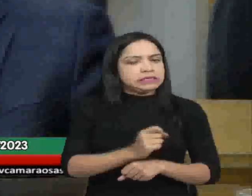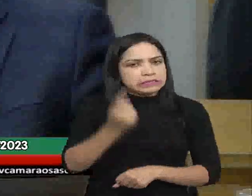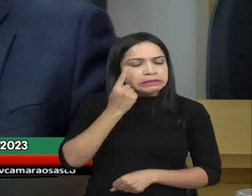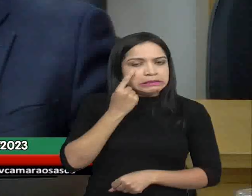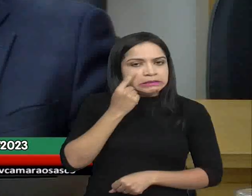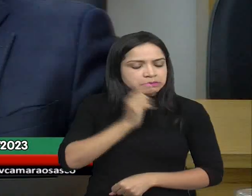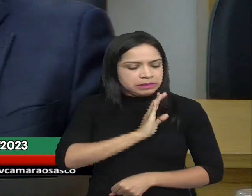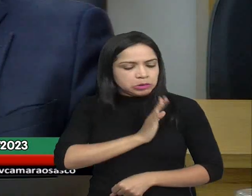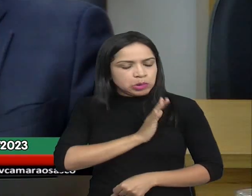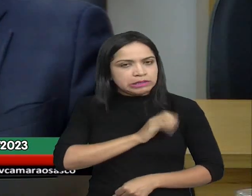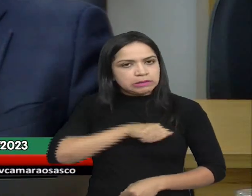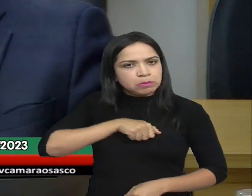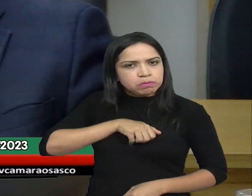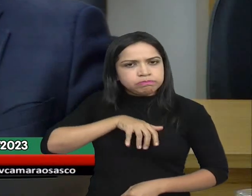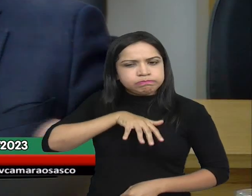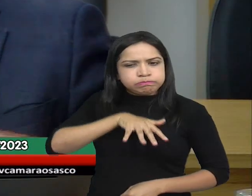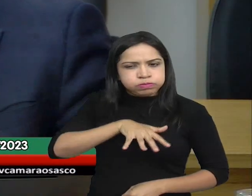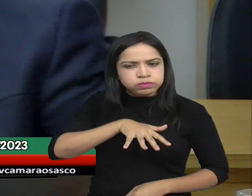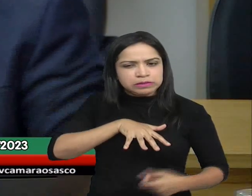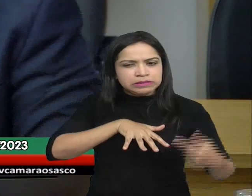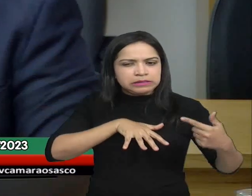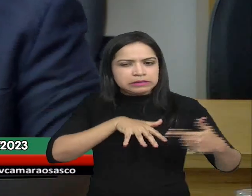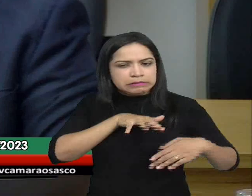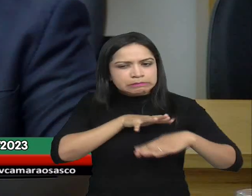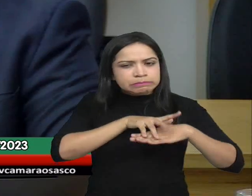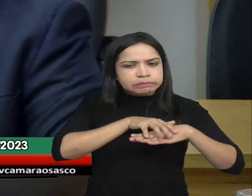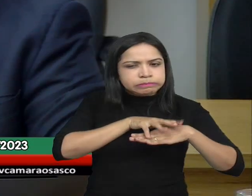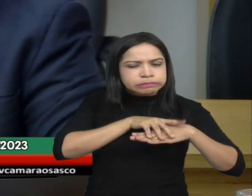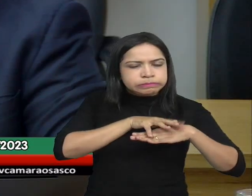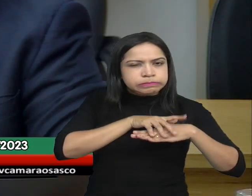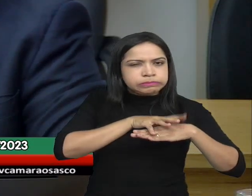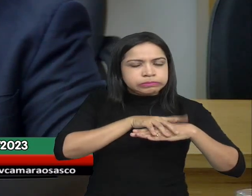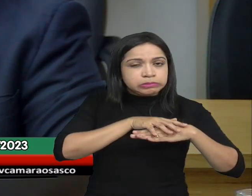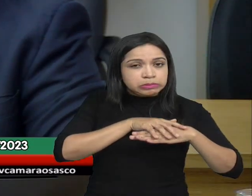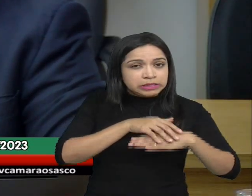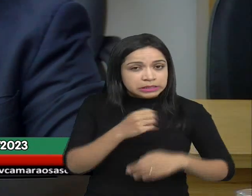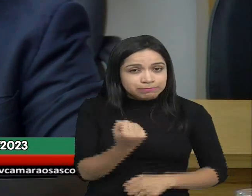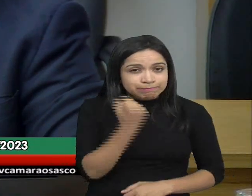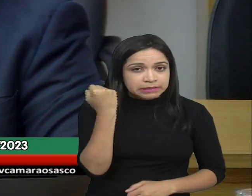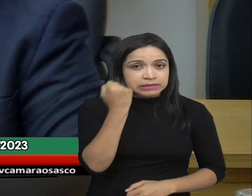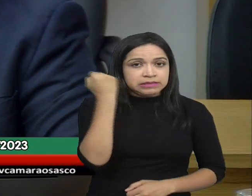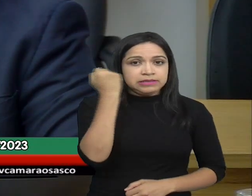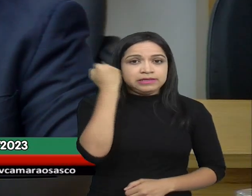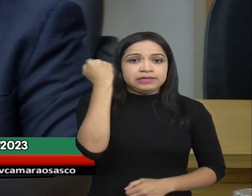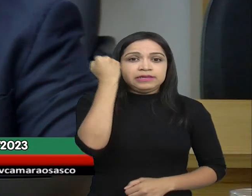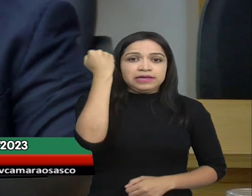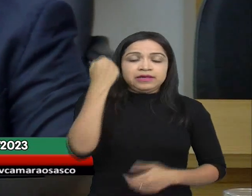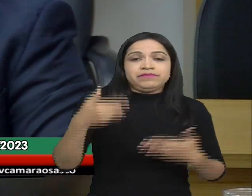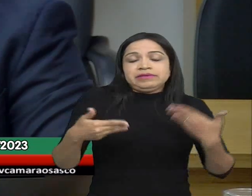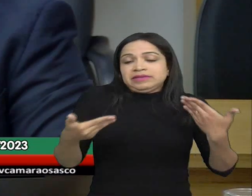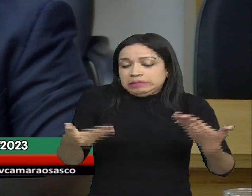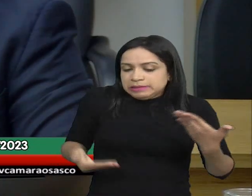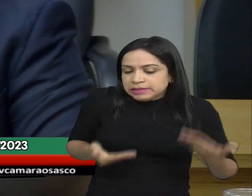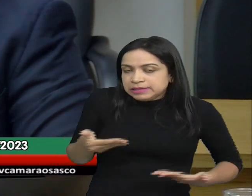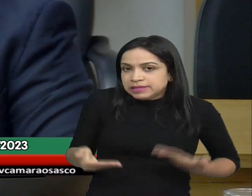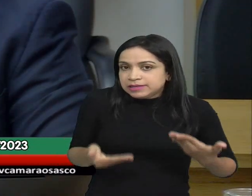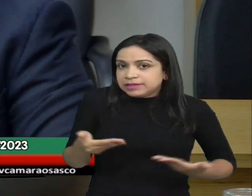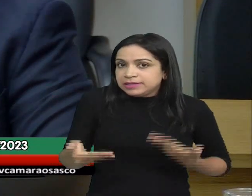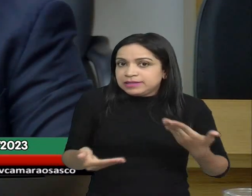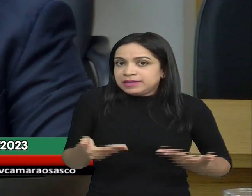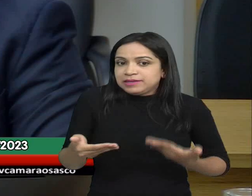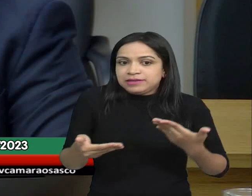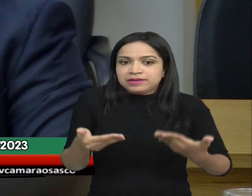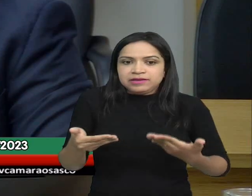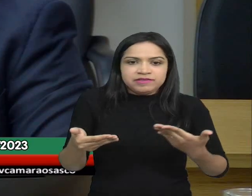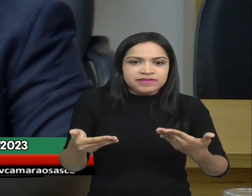muito desfavorável, não há possibilidade da gente tratar isso com stent. Então, obrigatoriamente, a gente